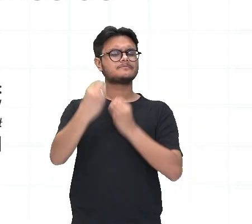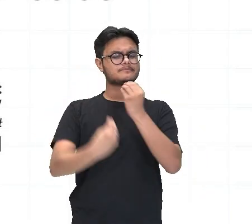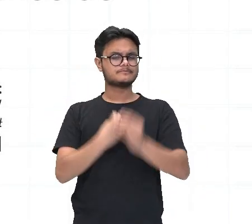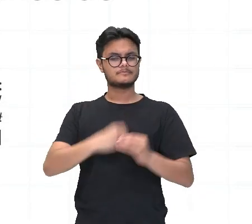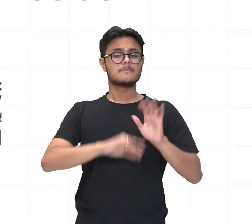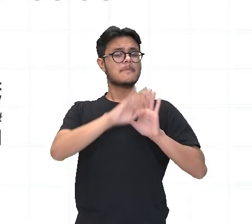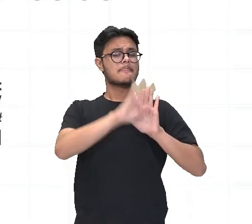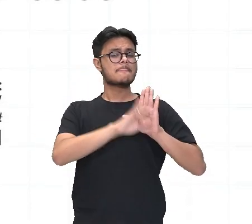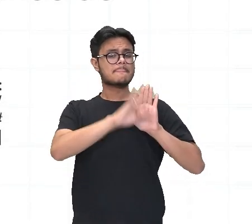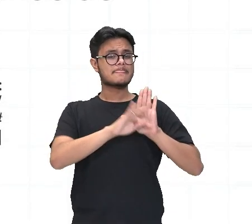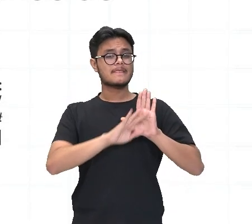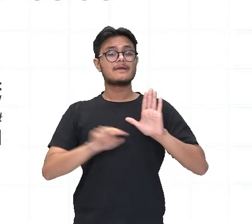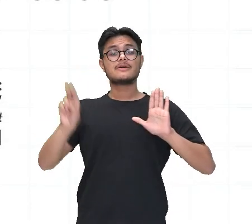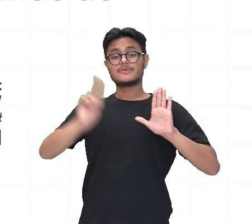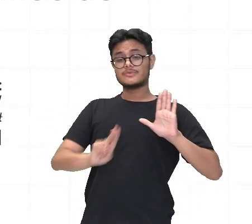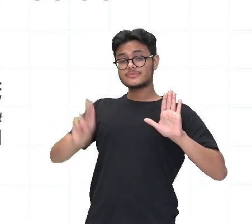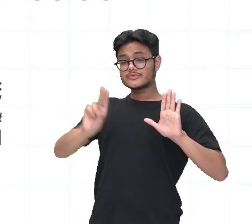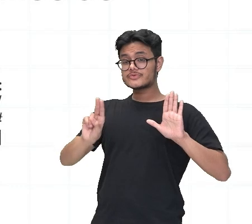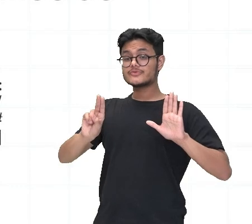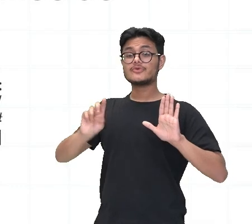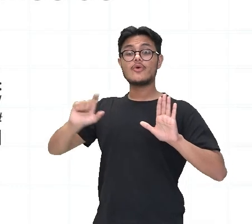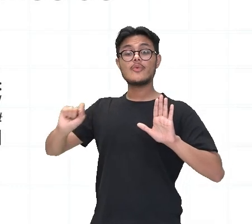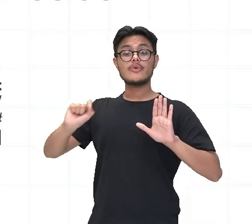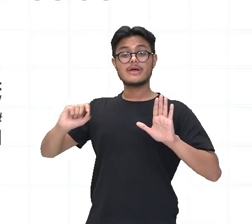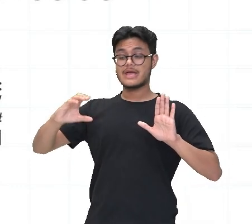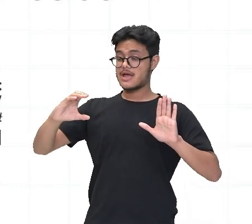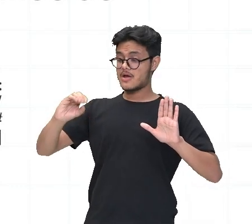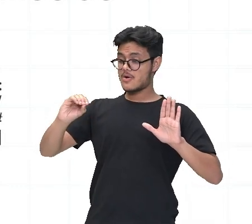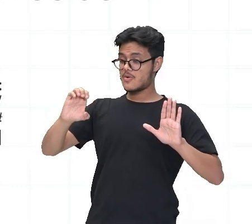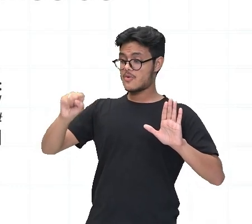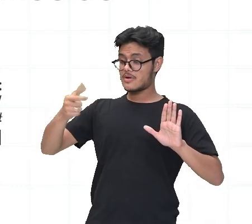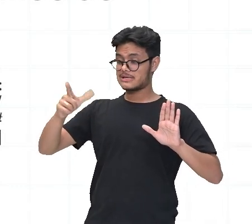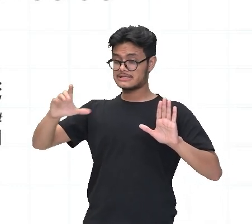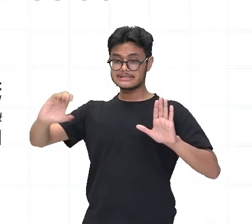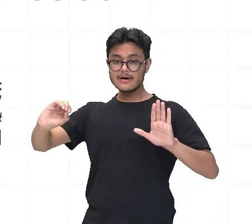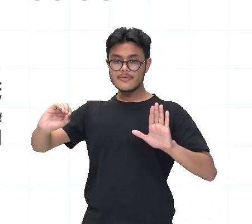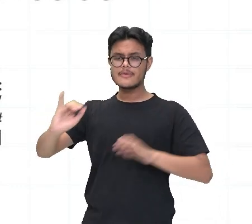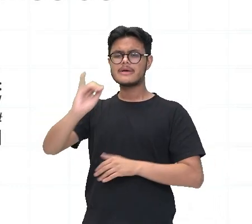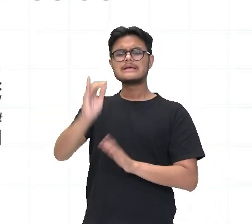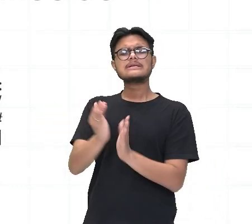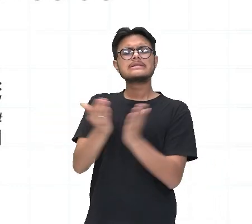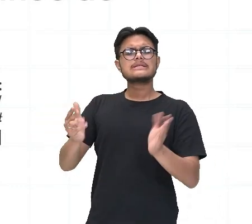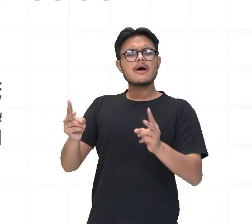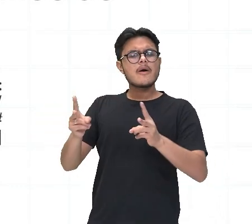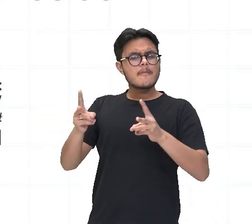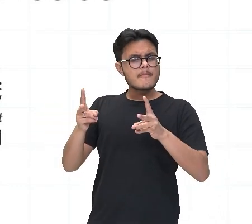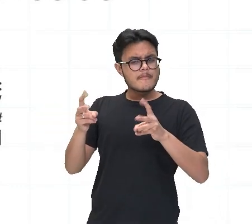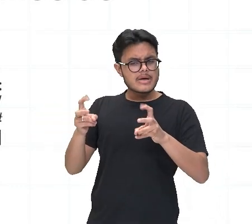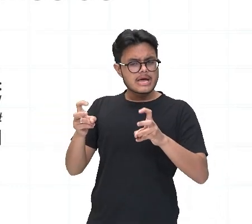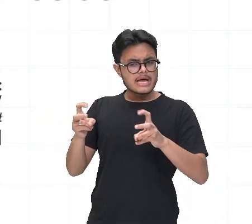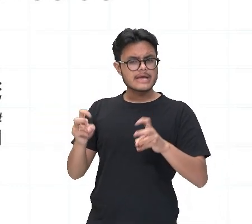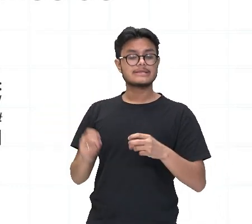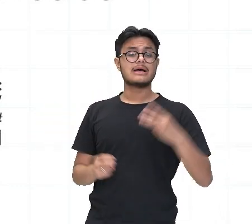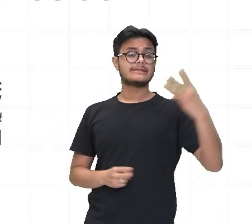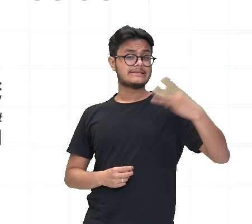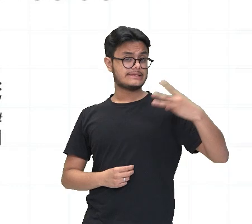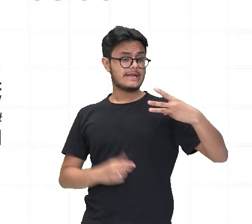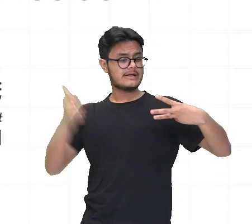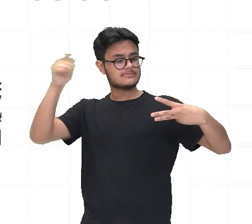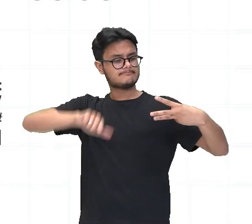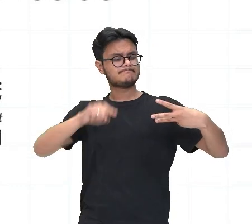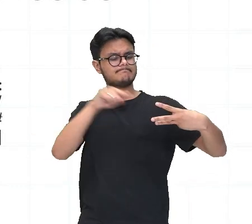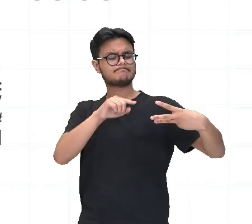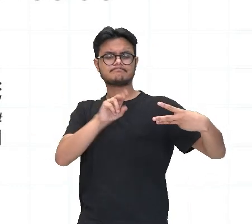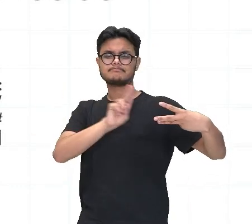vamos evidenciar. Vamos lá? Isso, olhem só. Então, nota que aquelas 3 repetições do nome Carlito, a